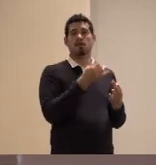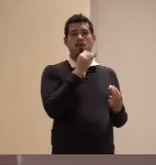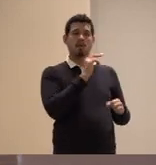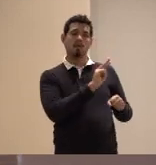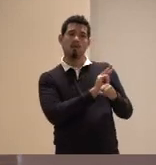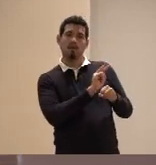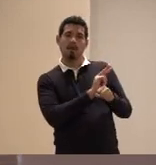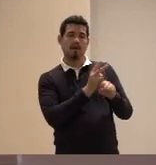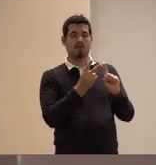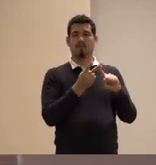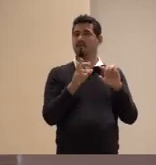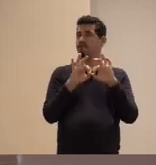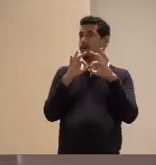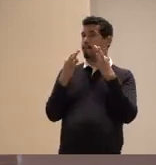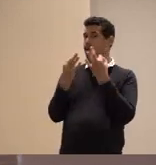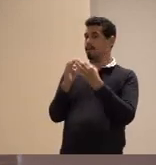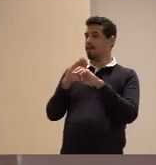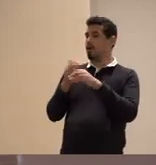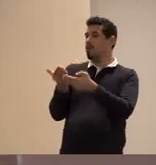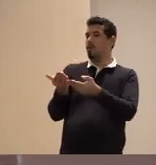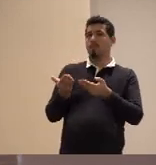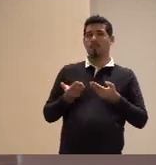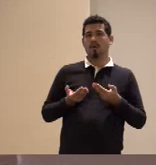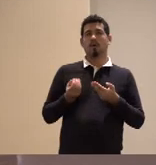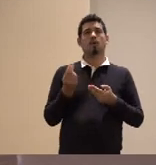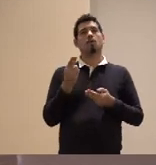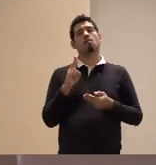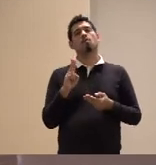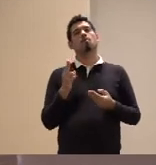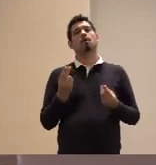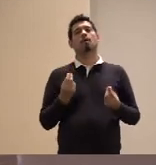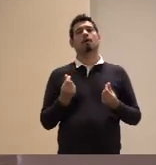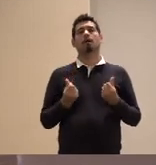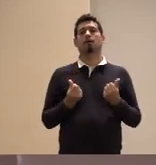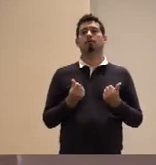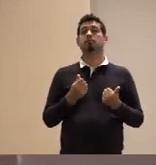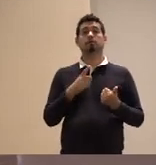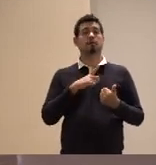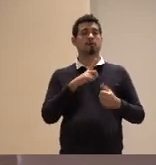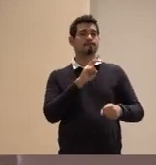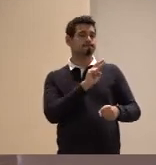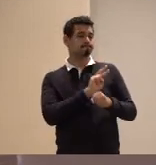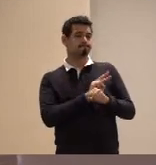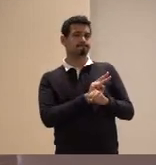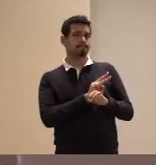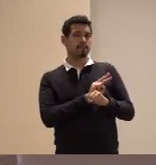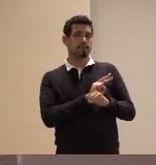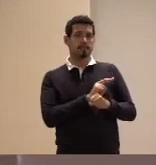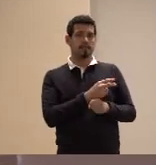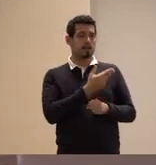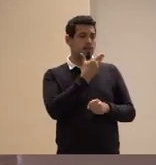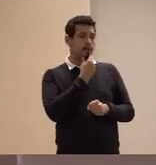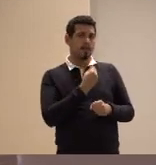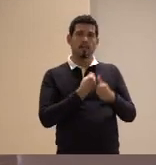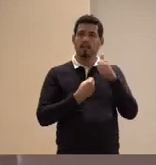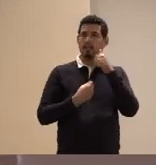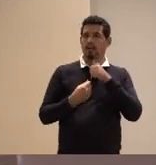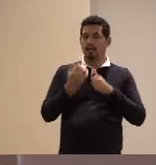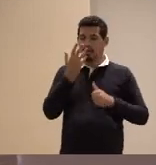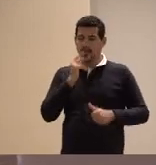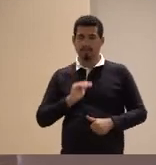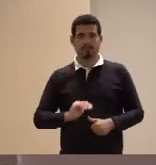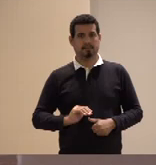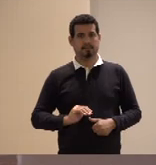guarda, na forma de família acolhedora, na forma que proteja os meninos e as meninas.